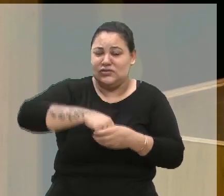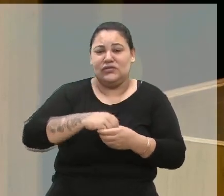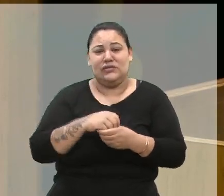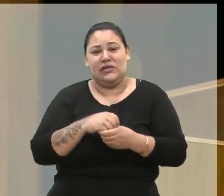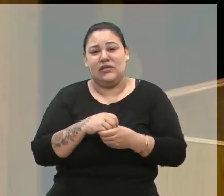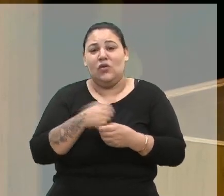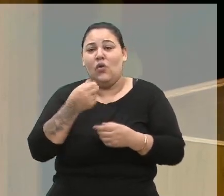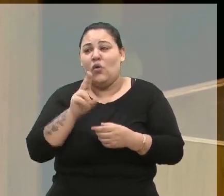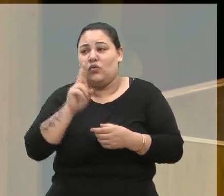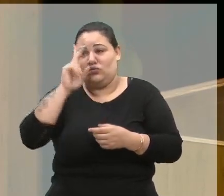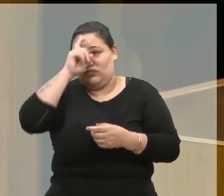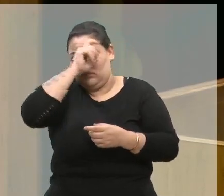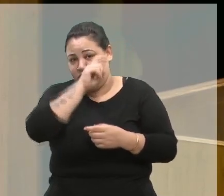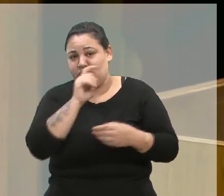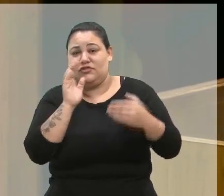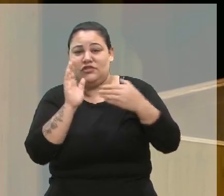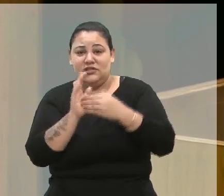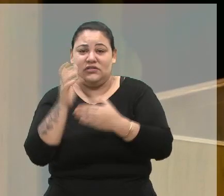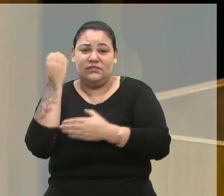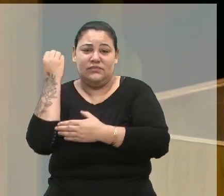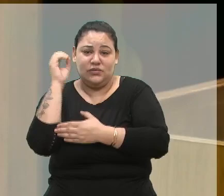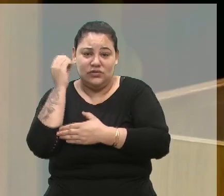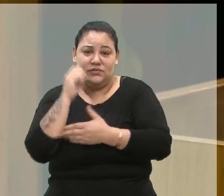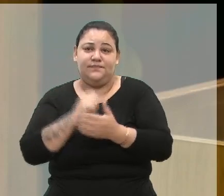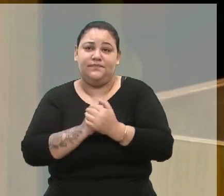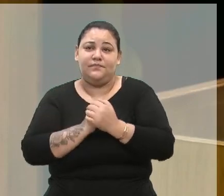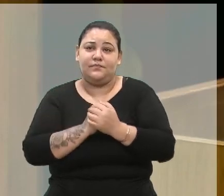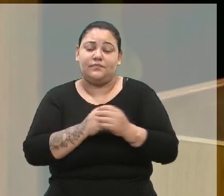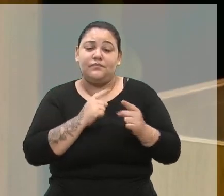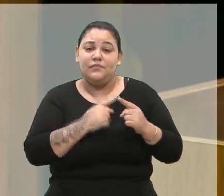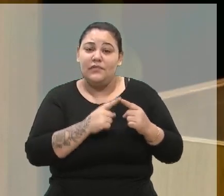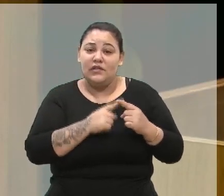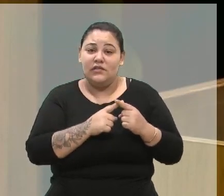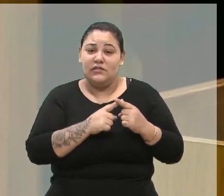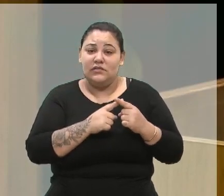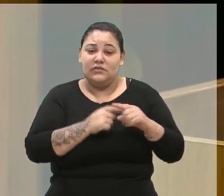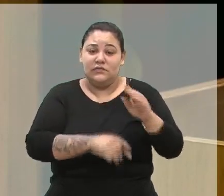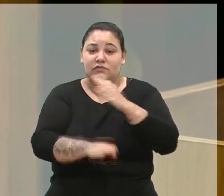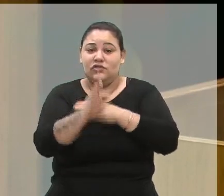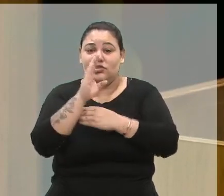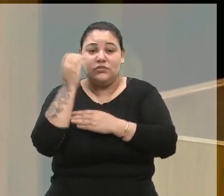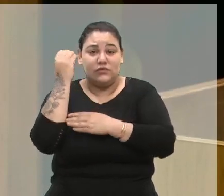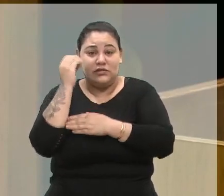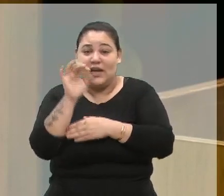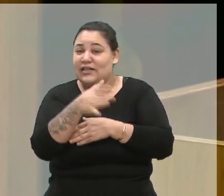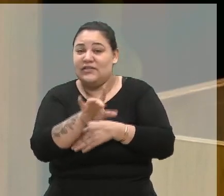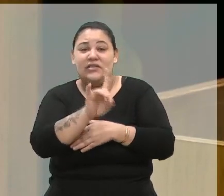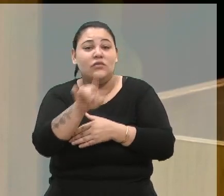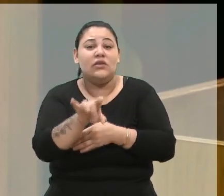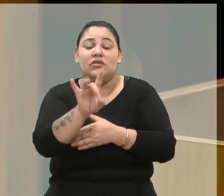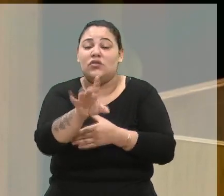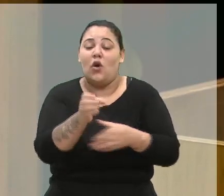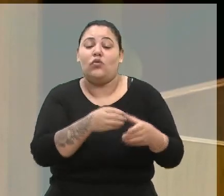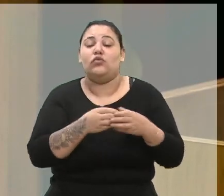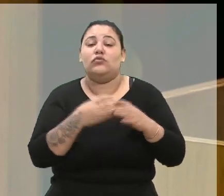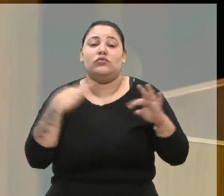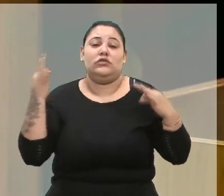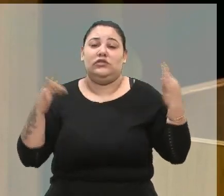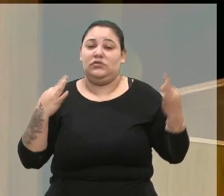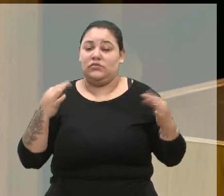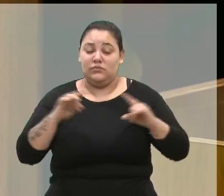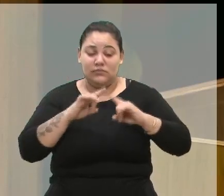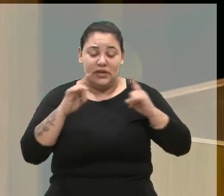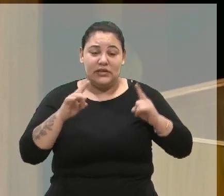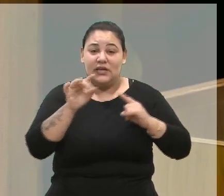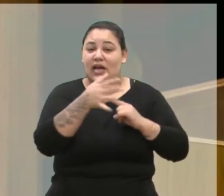capital. Sabendo que ir até a capital muitas vezes não é só por necessidade de turismo, mas pode ser